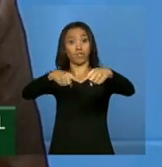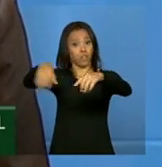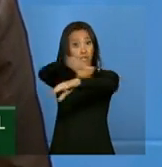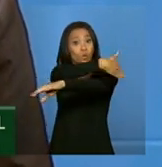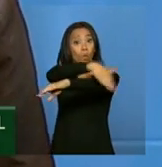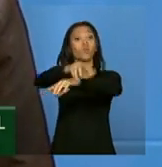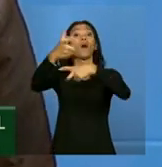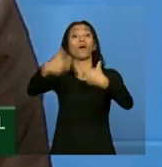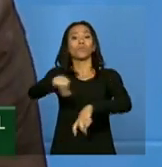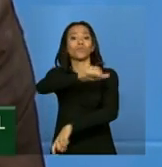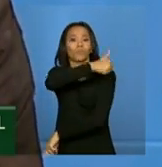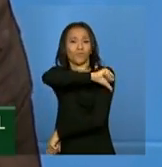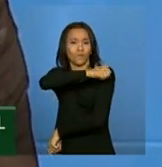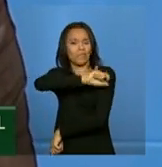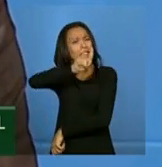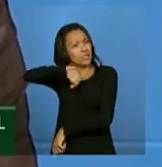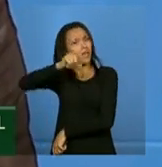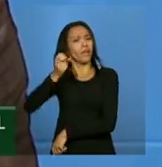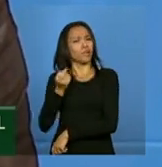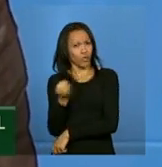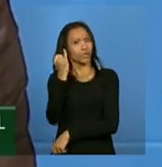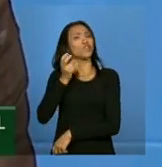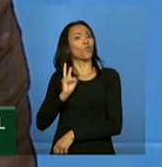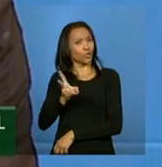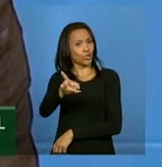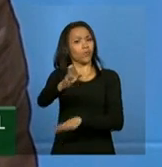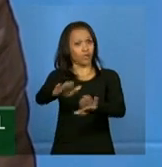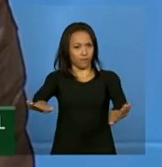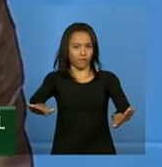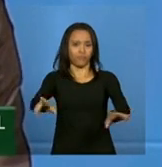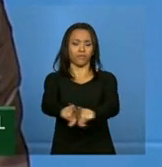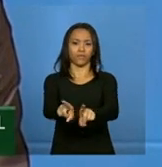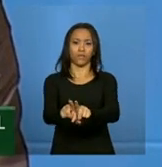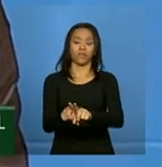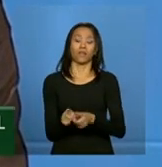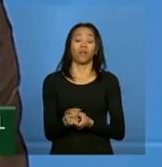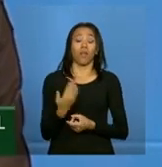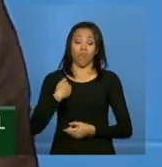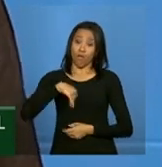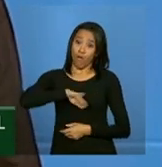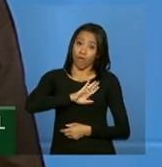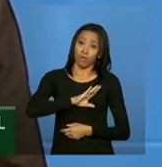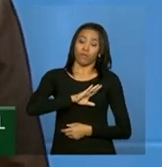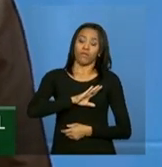Rio de Janeiro, e é muito importante que continuem a fazê-lo. Muito embora nós